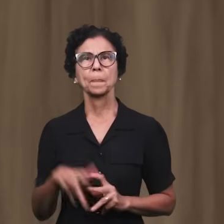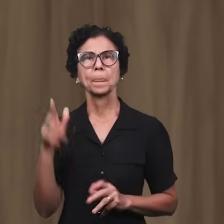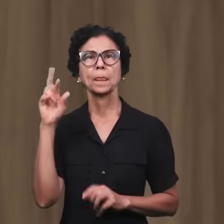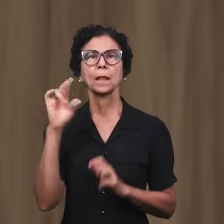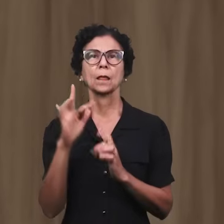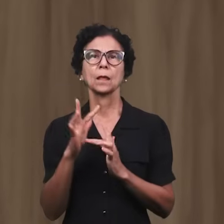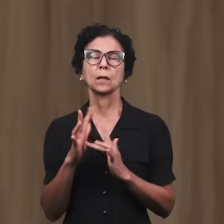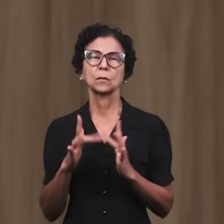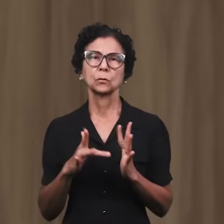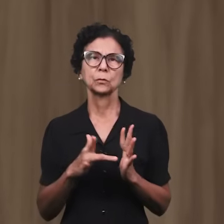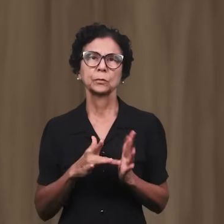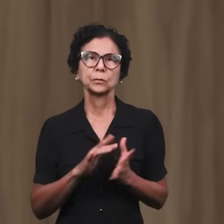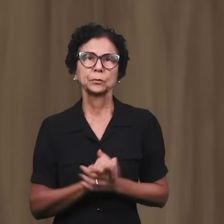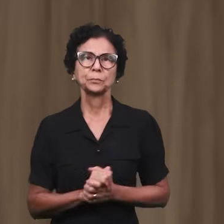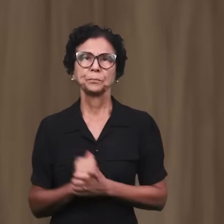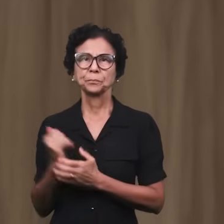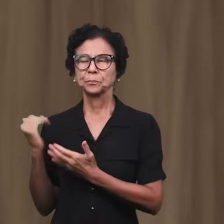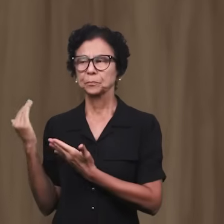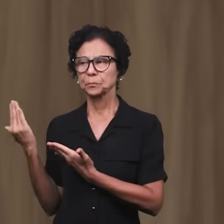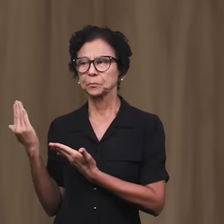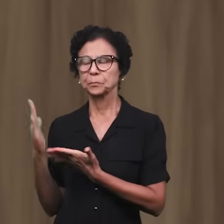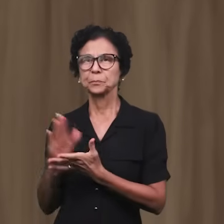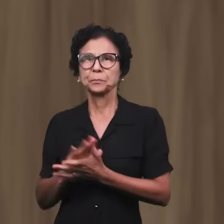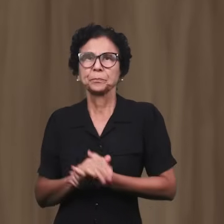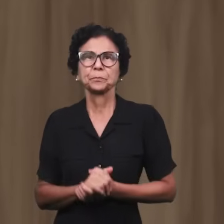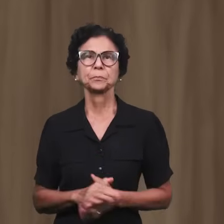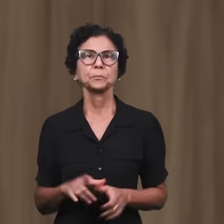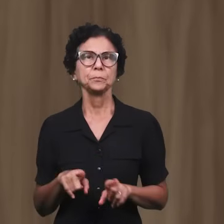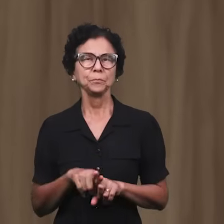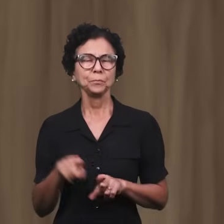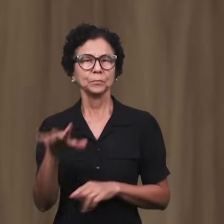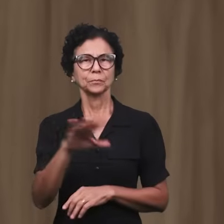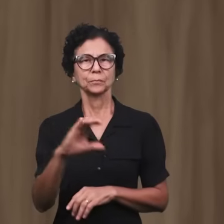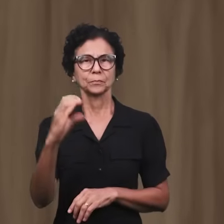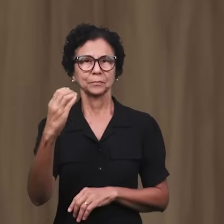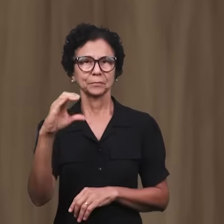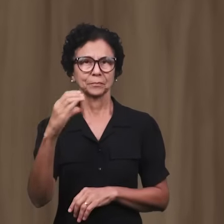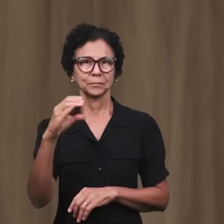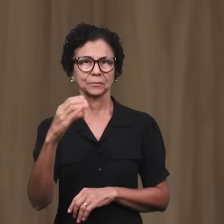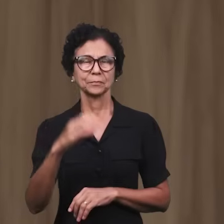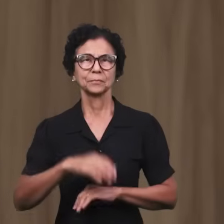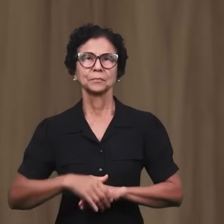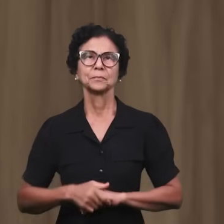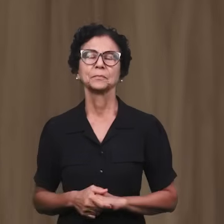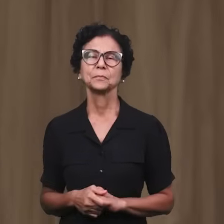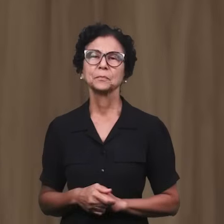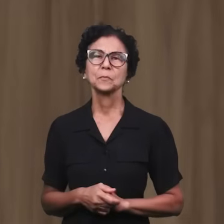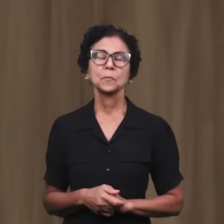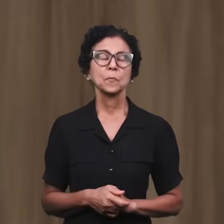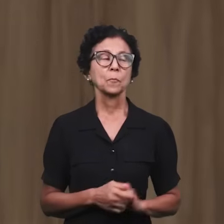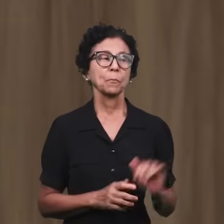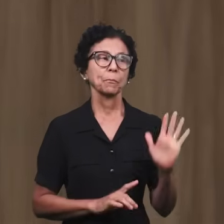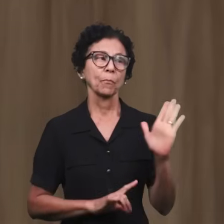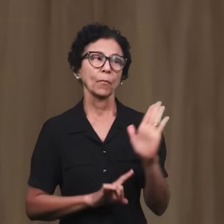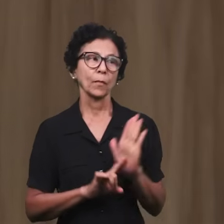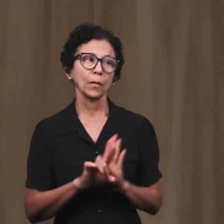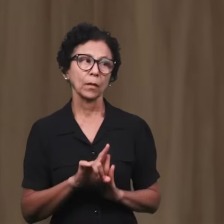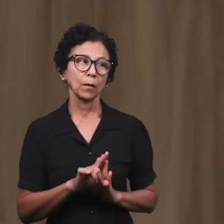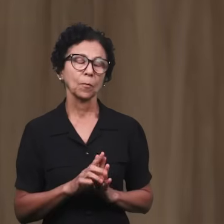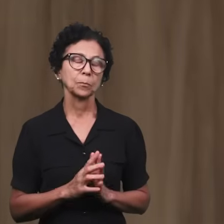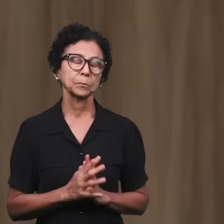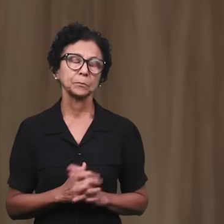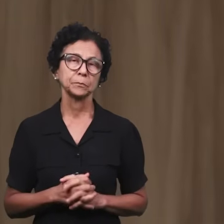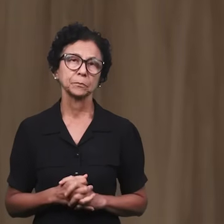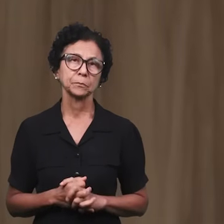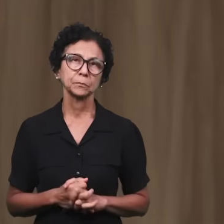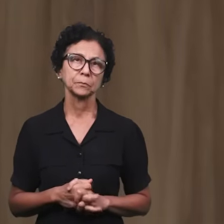Meu nome é Rovena Voiuf, eu sou da Igreja de Jardim América 1, Cariacica também, da Igreja do Pastor Juliano. A minha pergunta é, como um